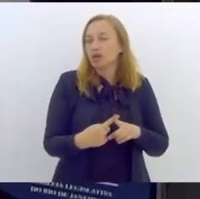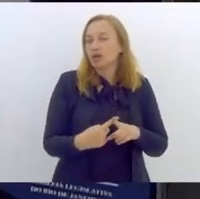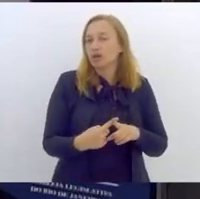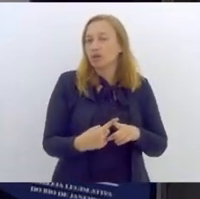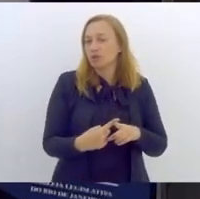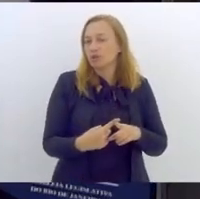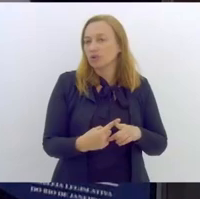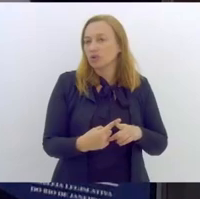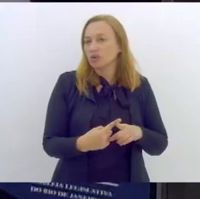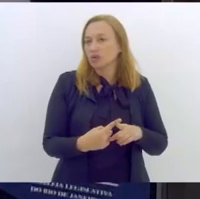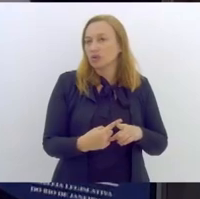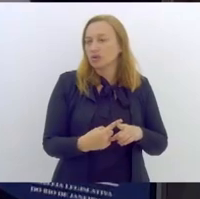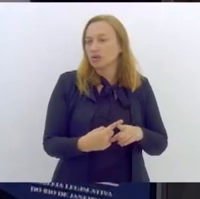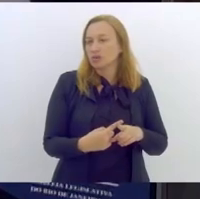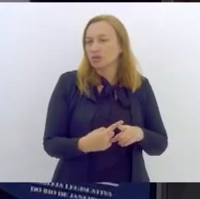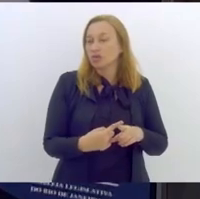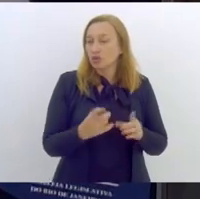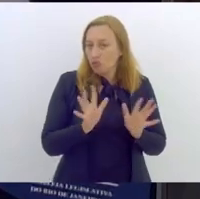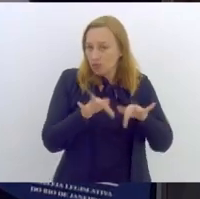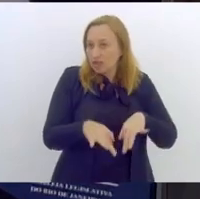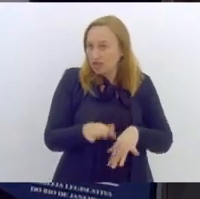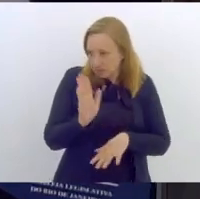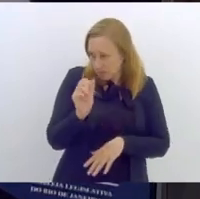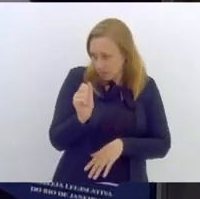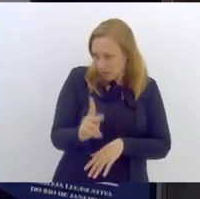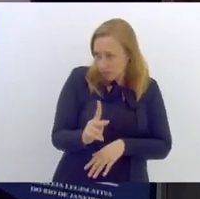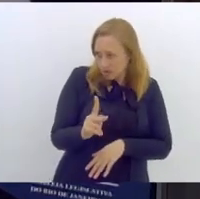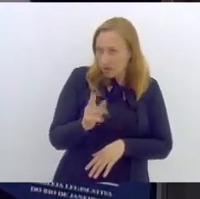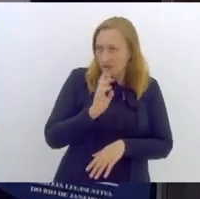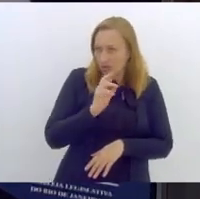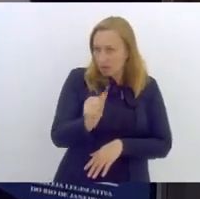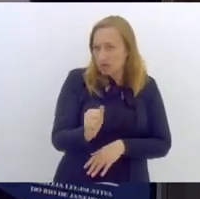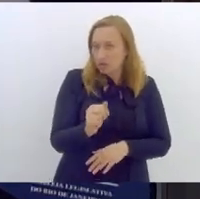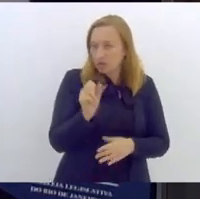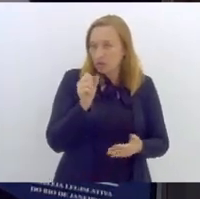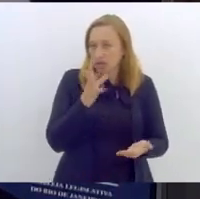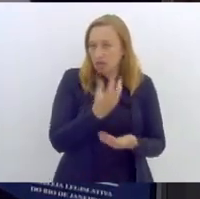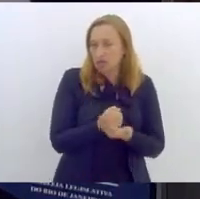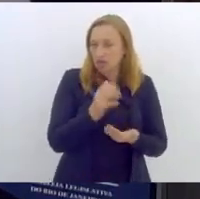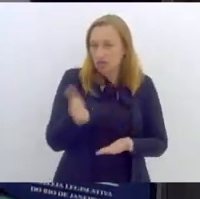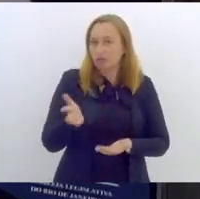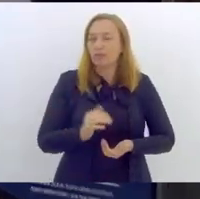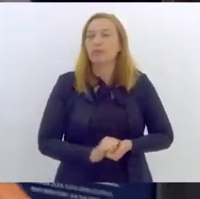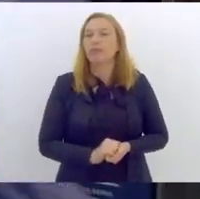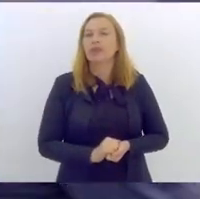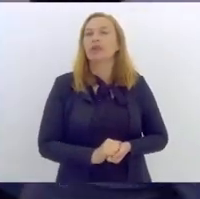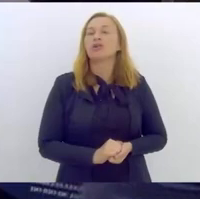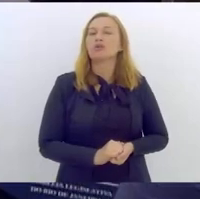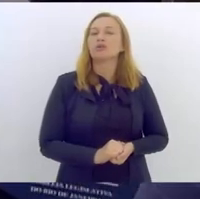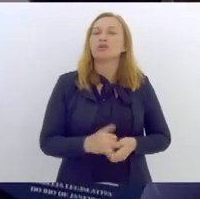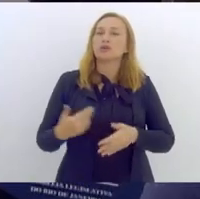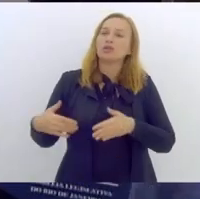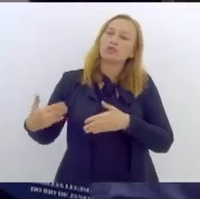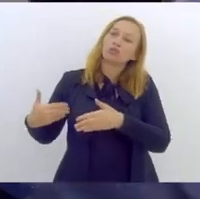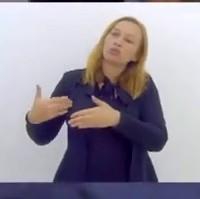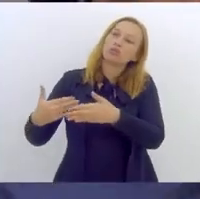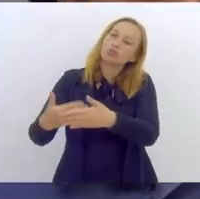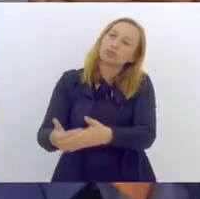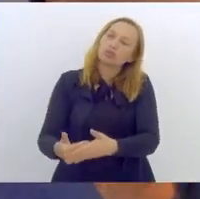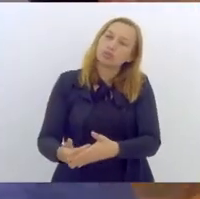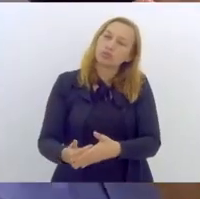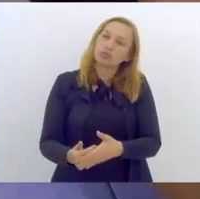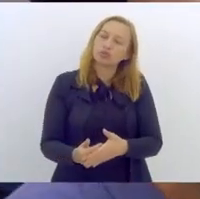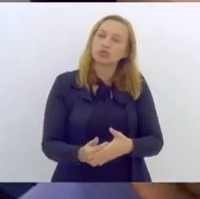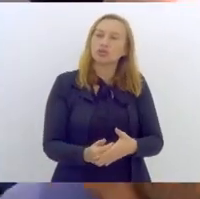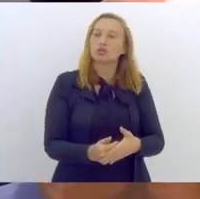eu vou eu já vou terminar tá amor mas é bom deixar registrado os candidatos no longo desse concurso Eles foram